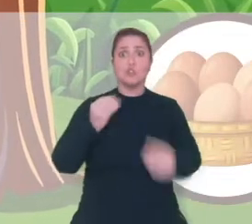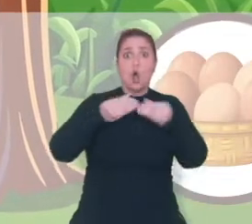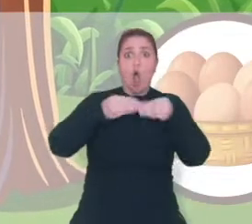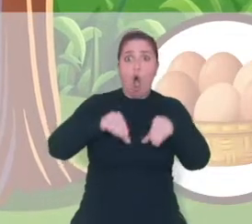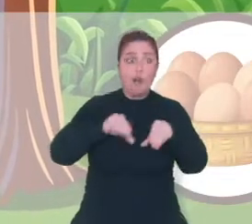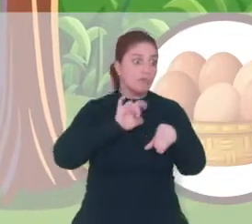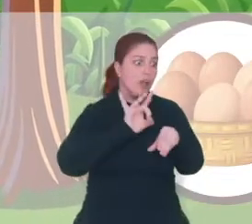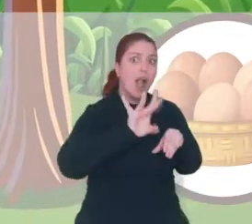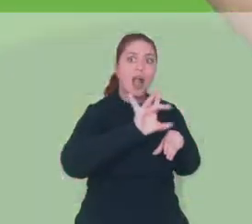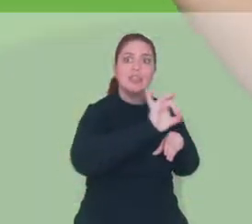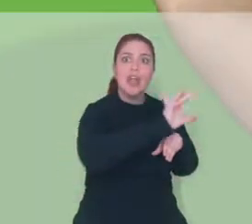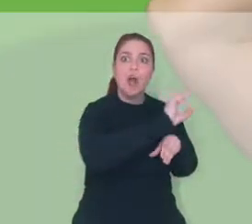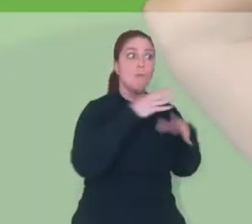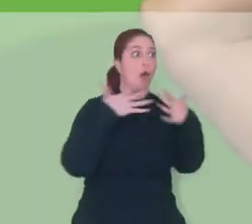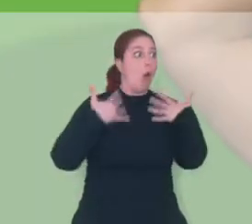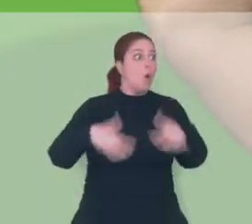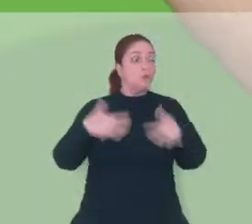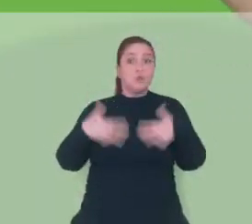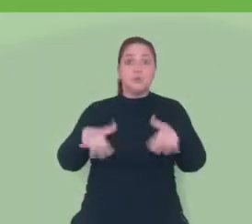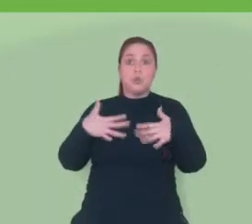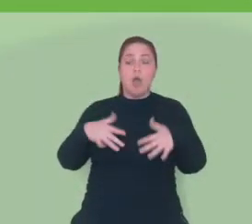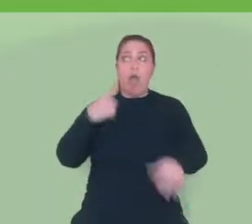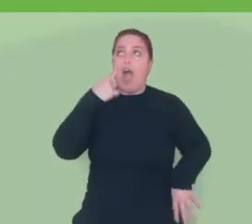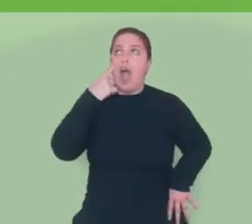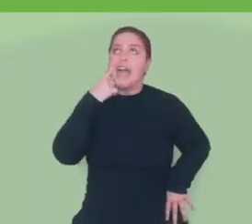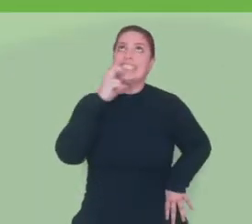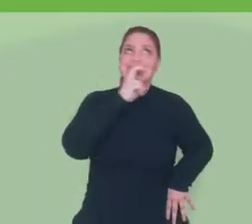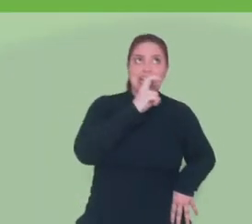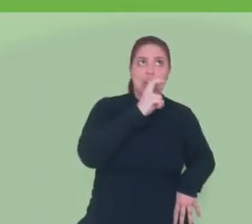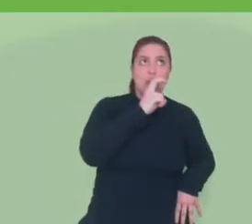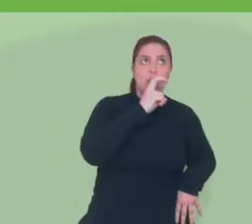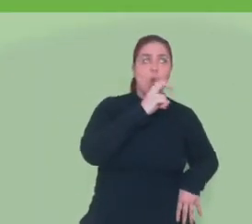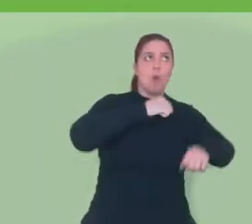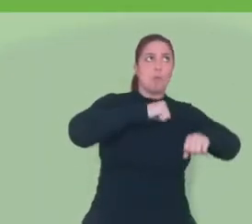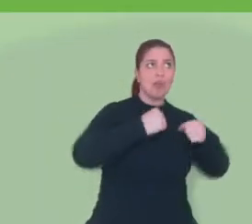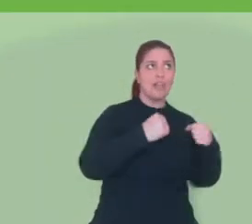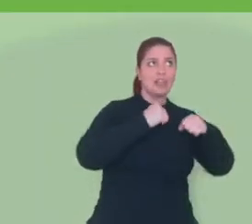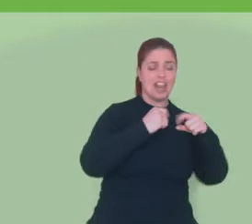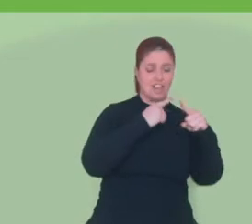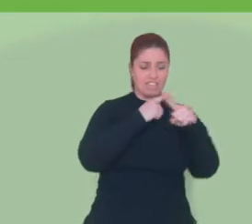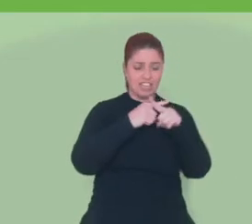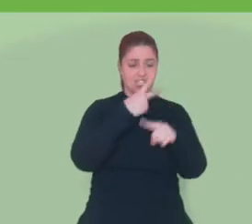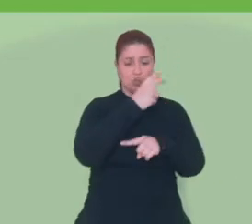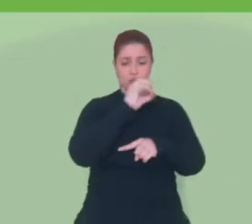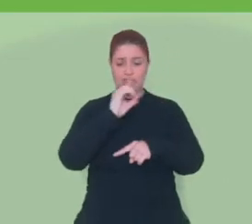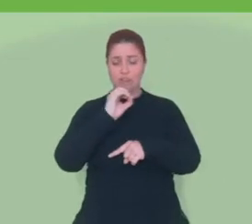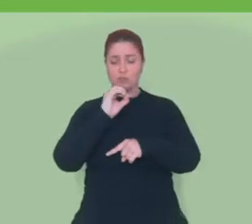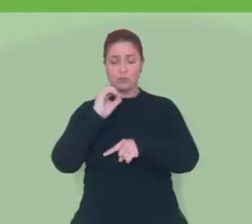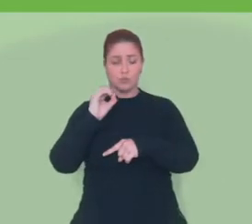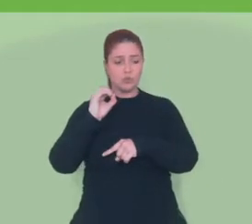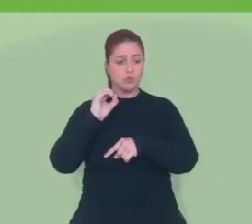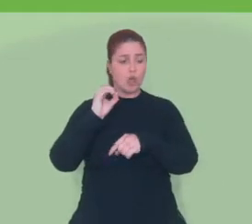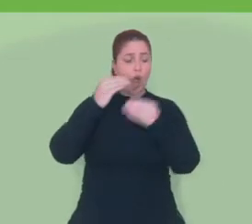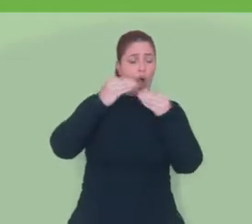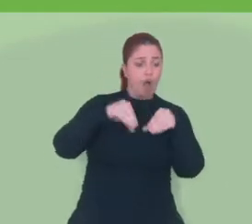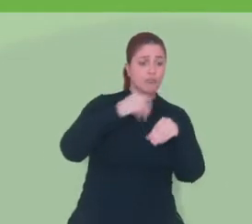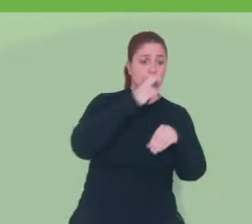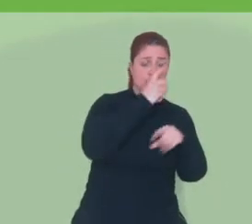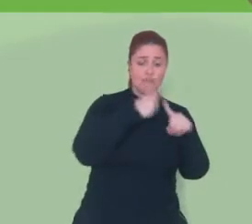ovos por ano. Cada uma é 5 botadeiras vezes 200 ovos, 5 vezes